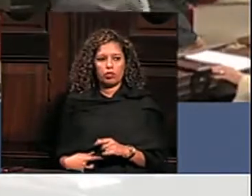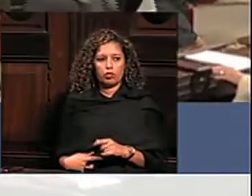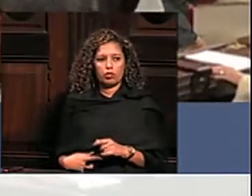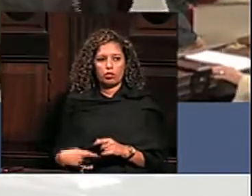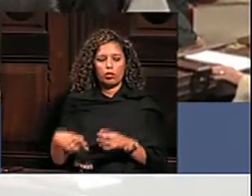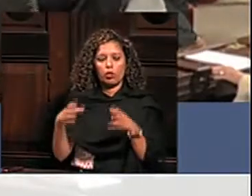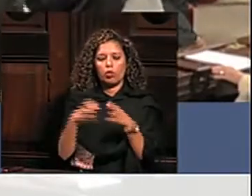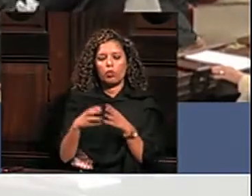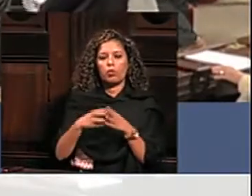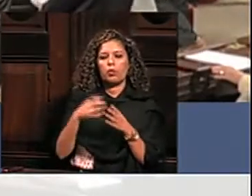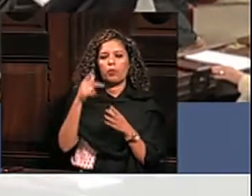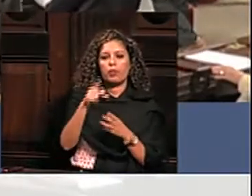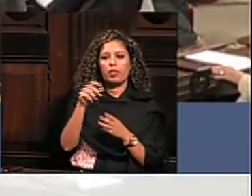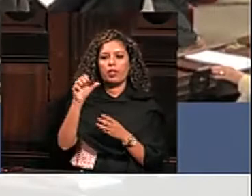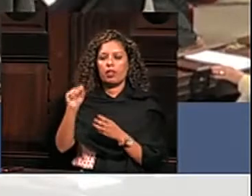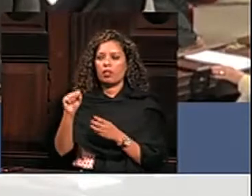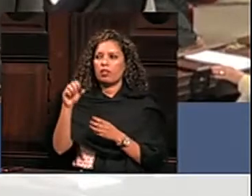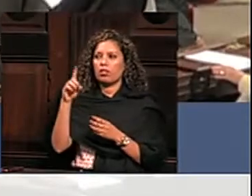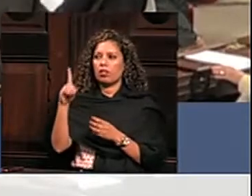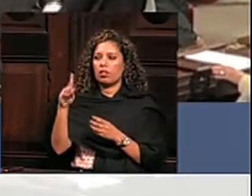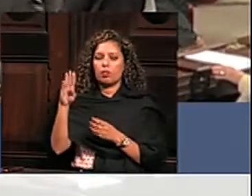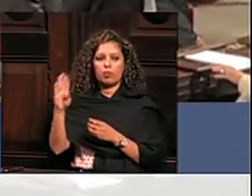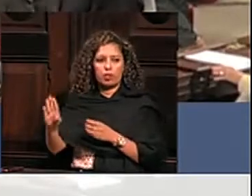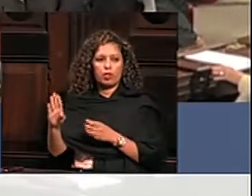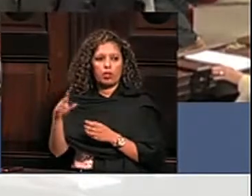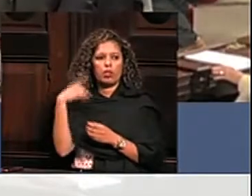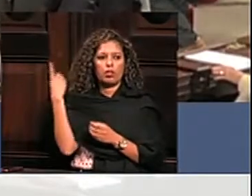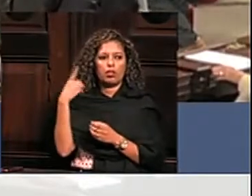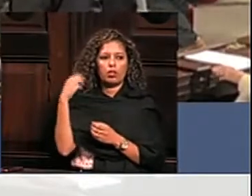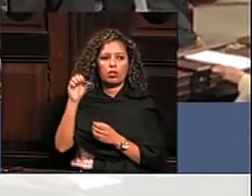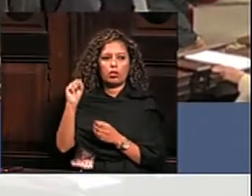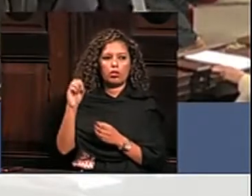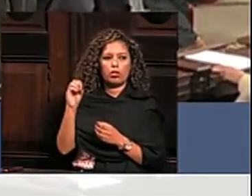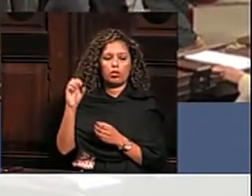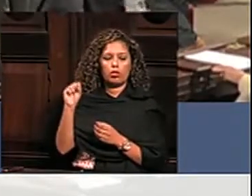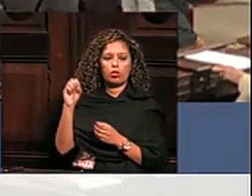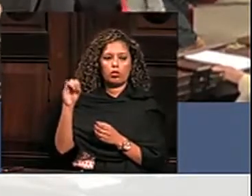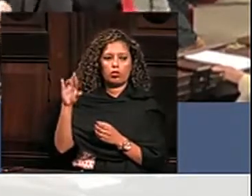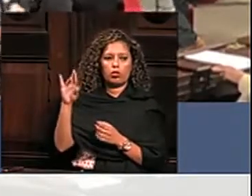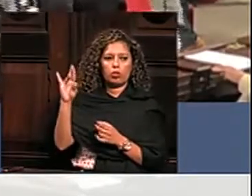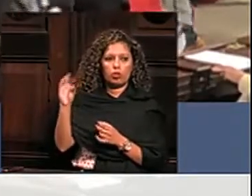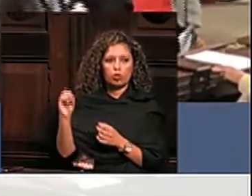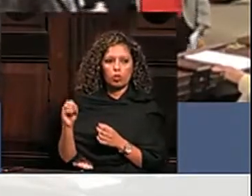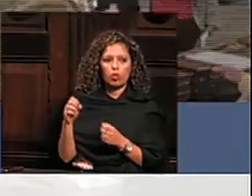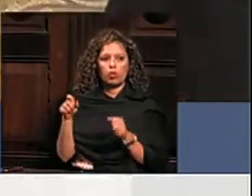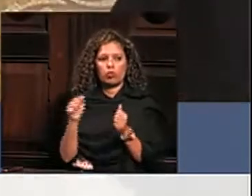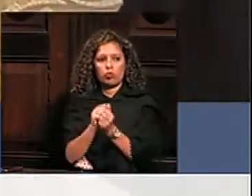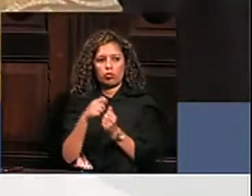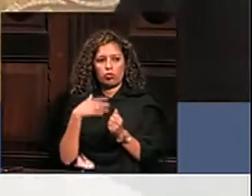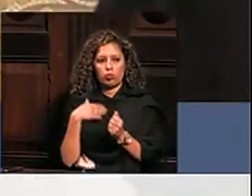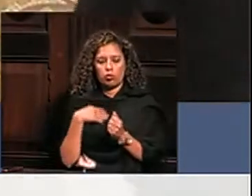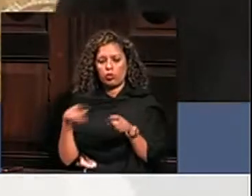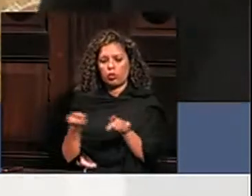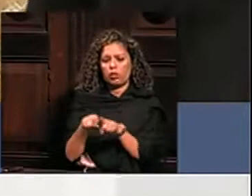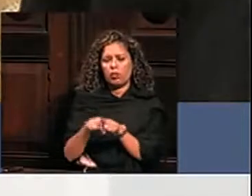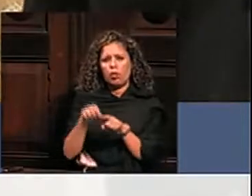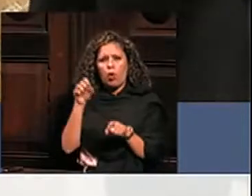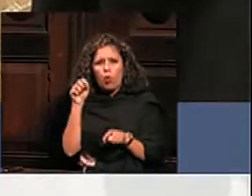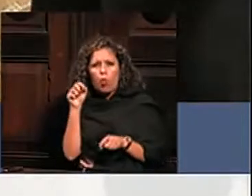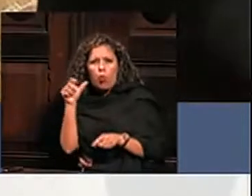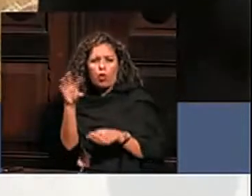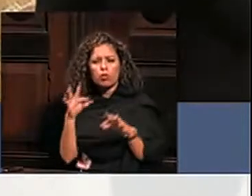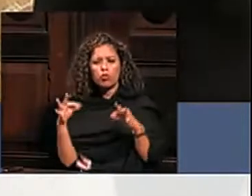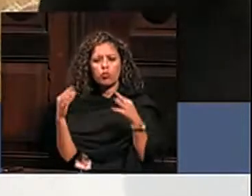do PSDB, deputado Osório, deputado Luiz Paulo, e praticamente todos os